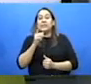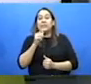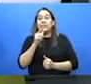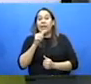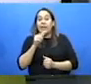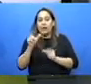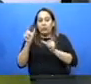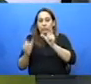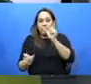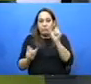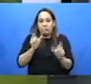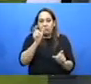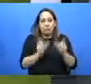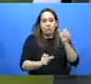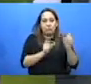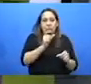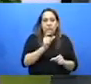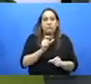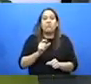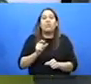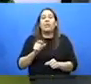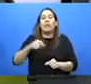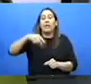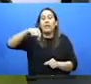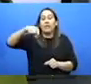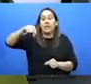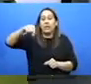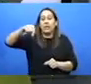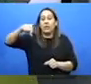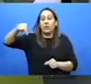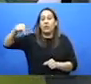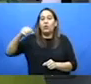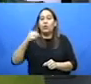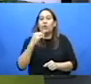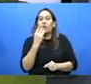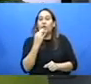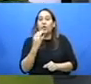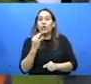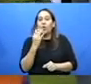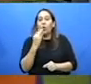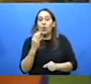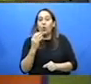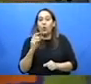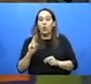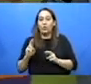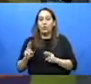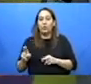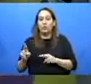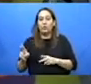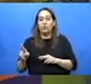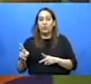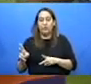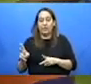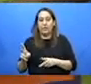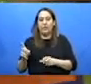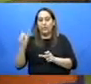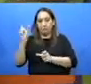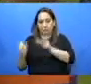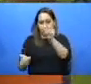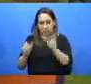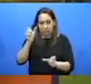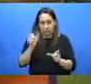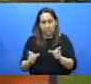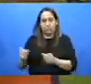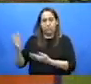de vidro e acrescente gotas de corante alimentício, uma cor por recipiente. Aqui tem um